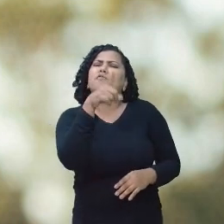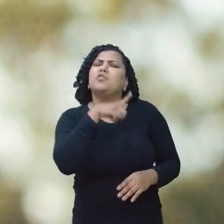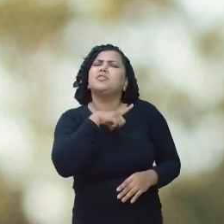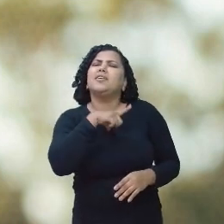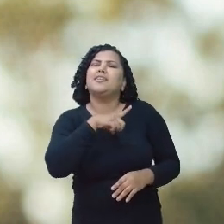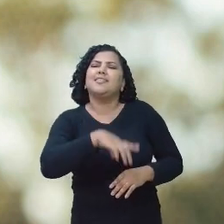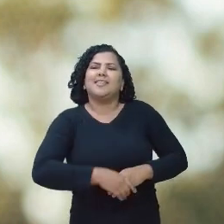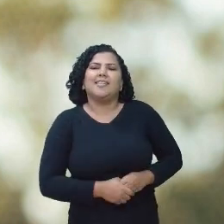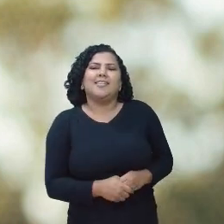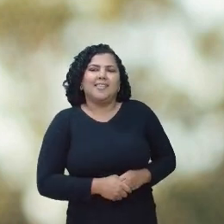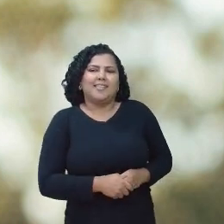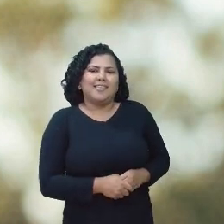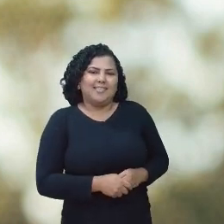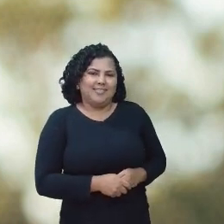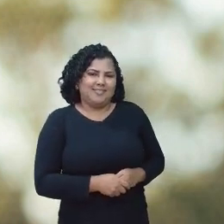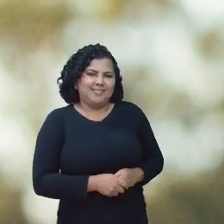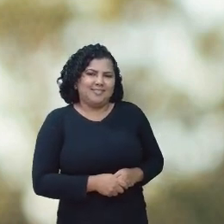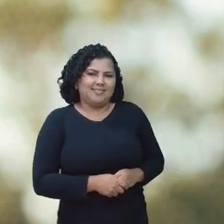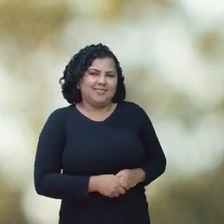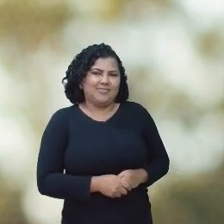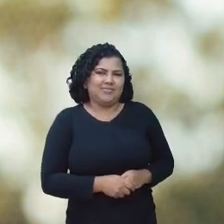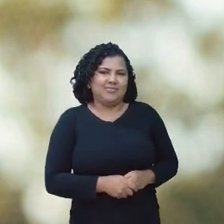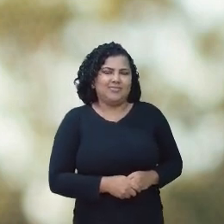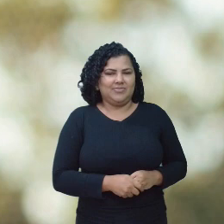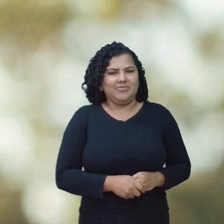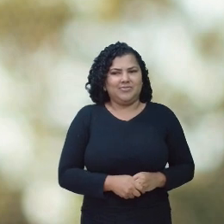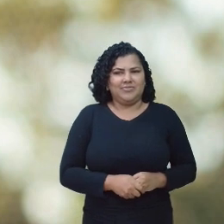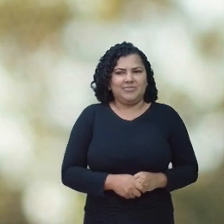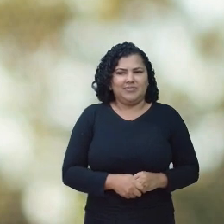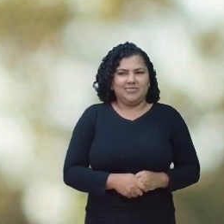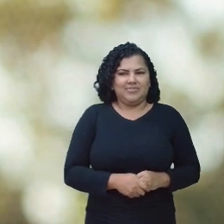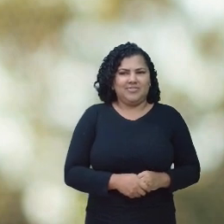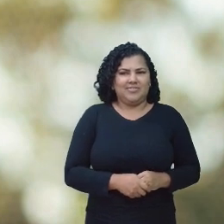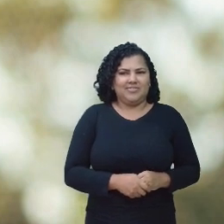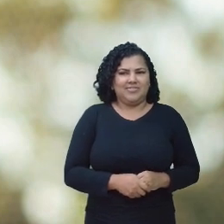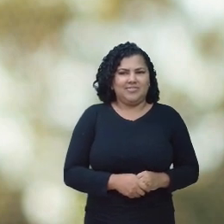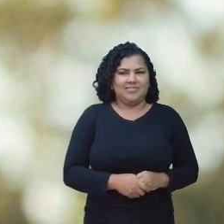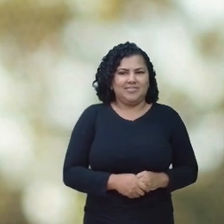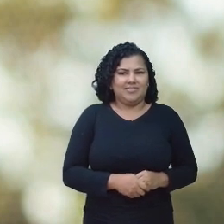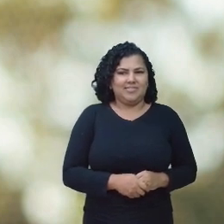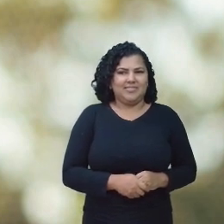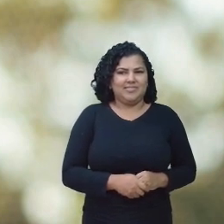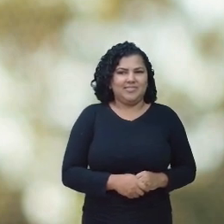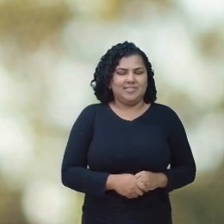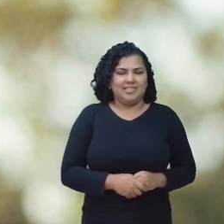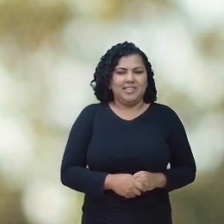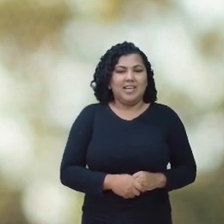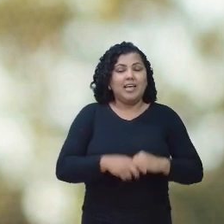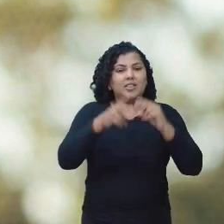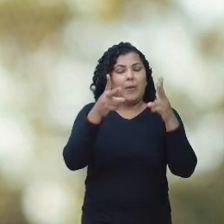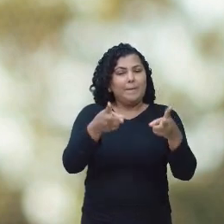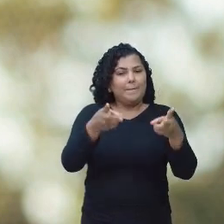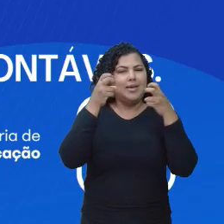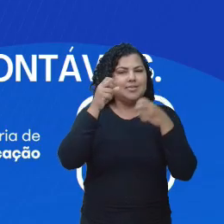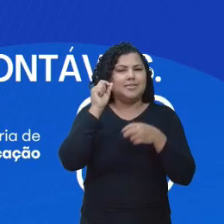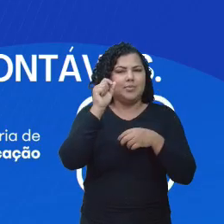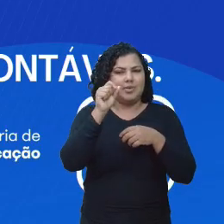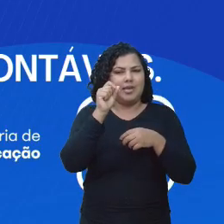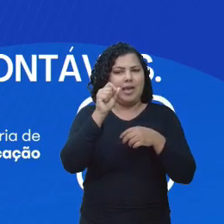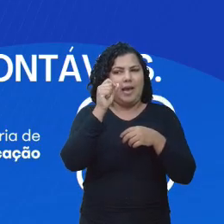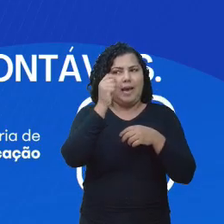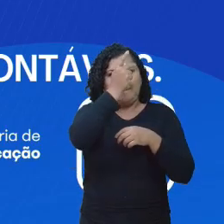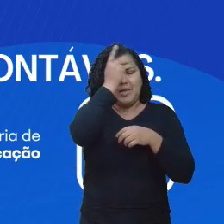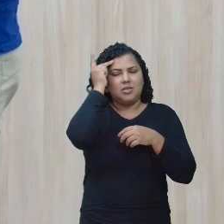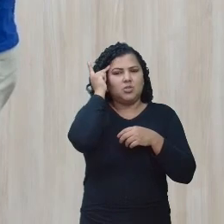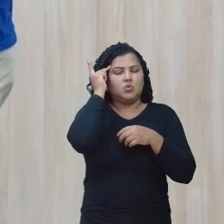tem? Certo? Olha só. Aí o que acontece? Perceba, primeiro de tudo, perceba que ele